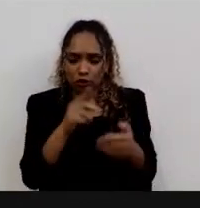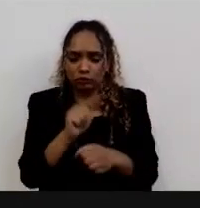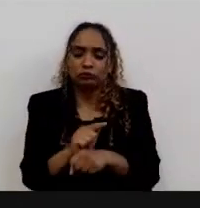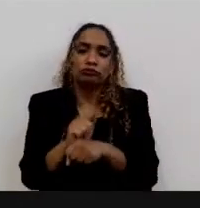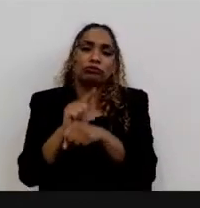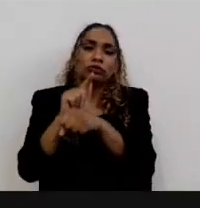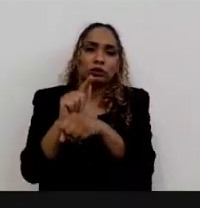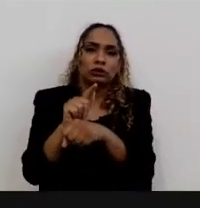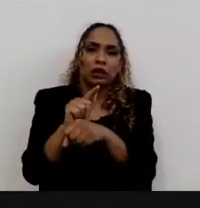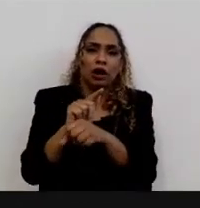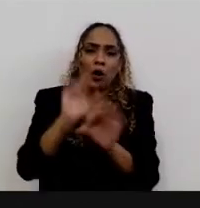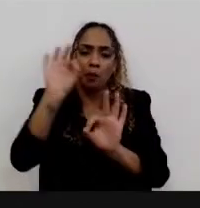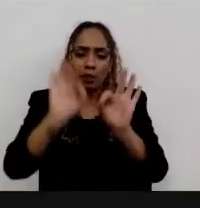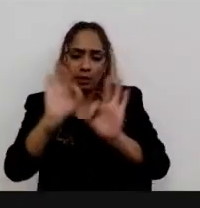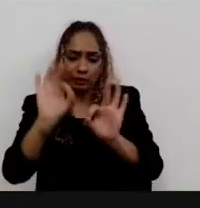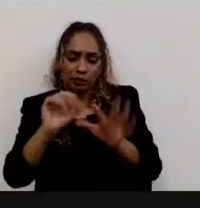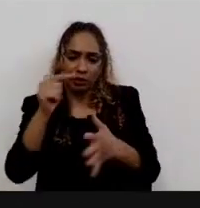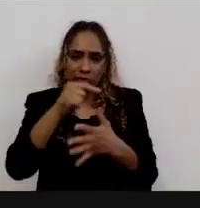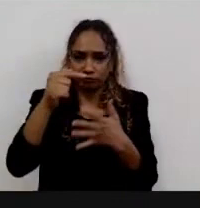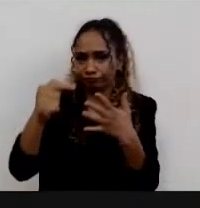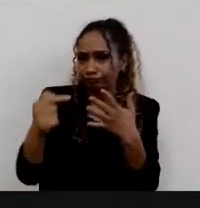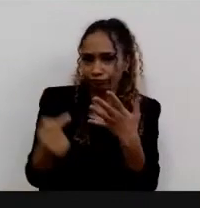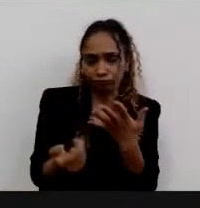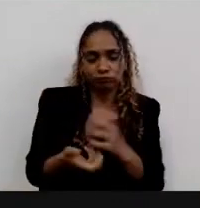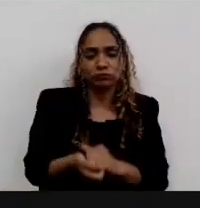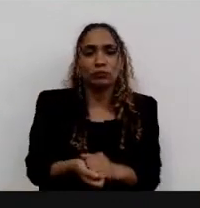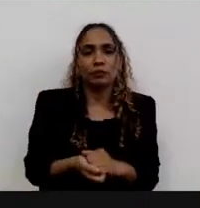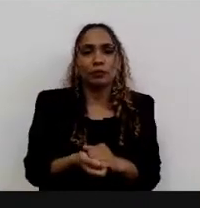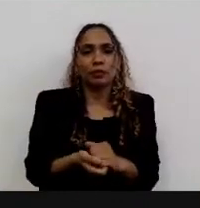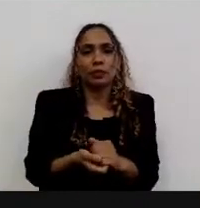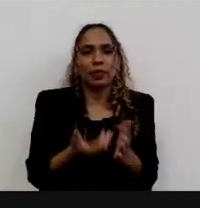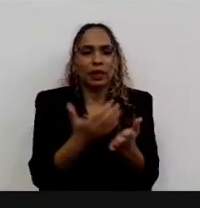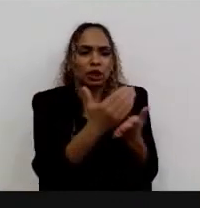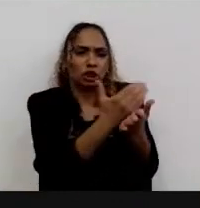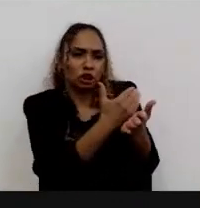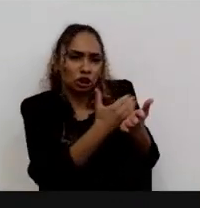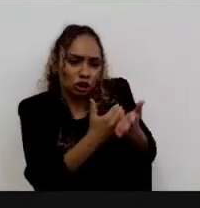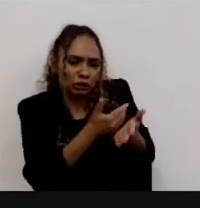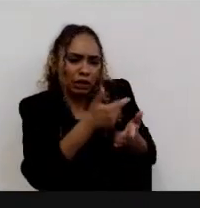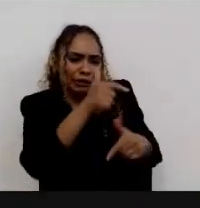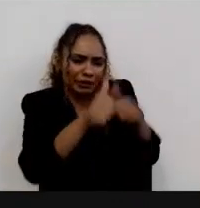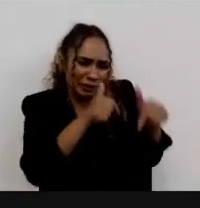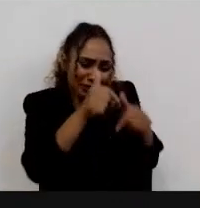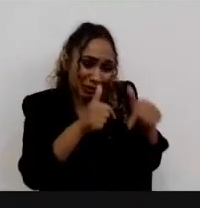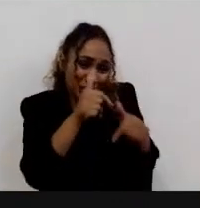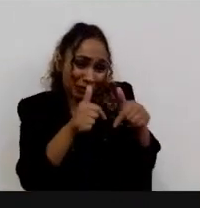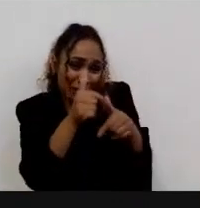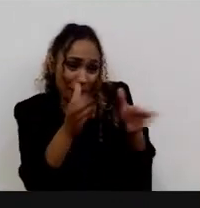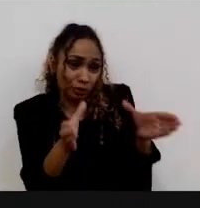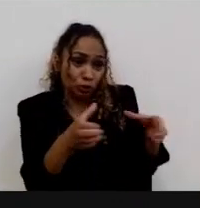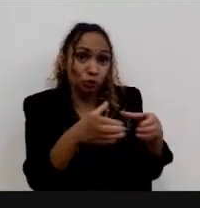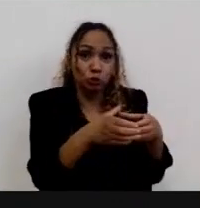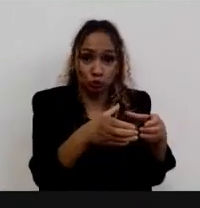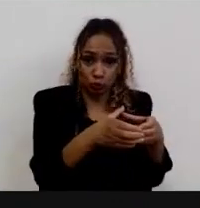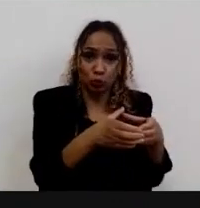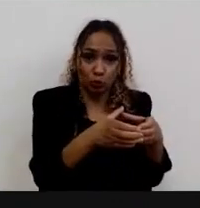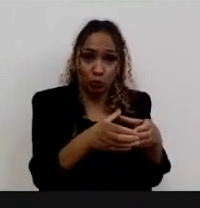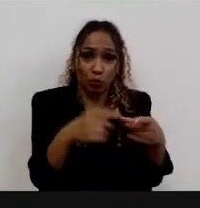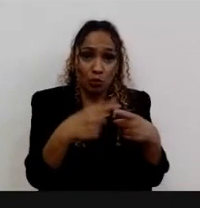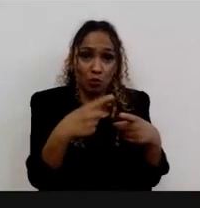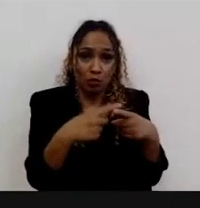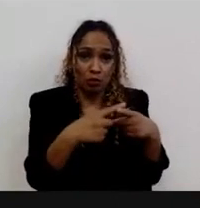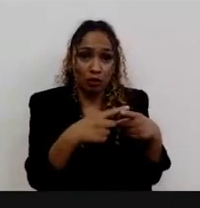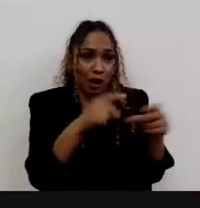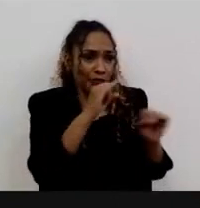gestão, planejamento, etc. Eliminar completamente o retrabalho da nossa equipe, tá certo? Já que a máquina não